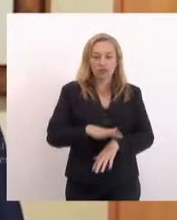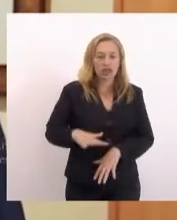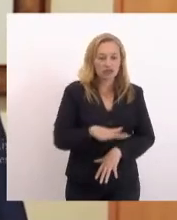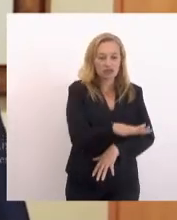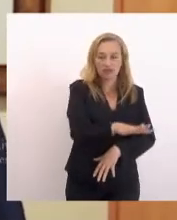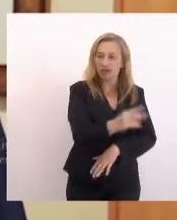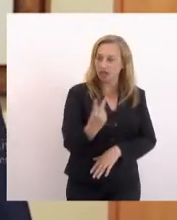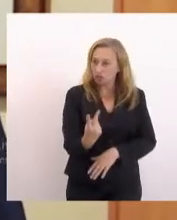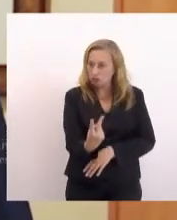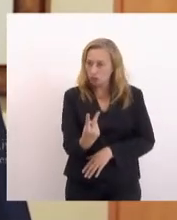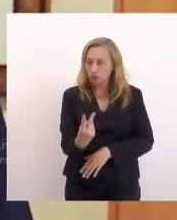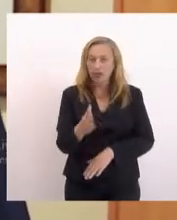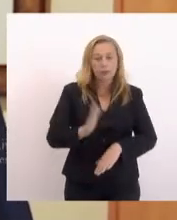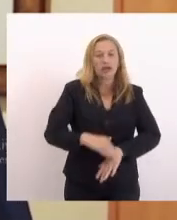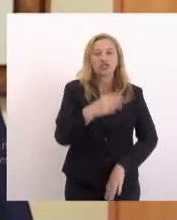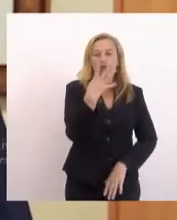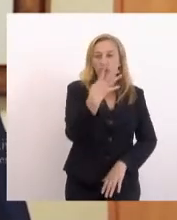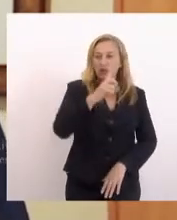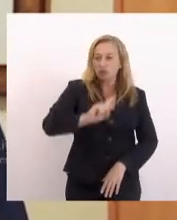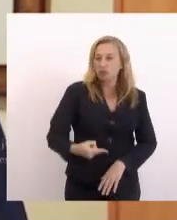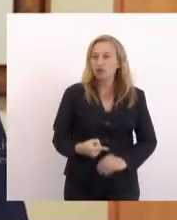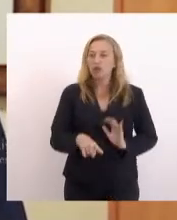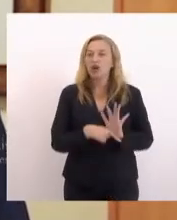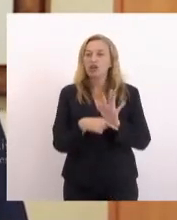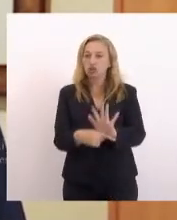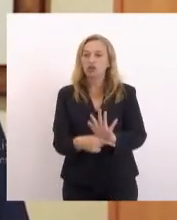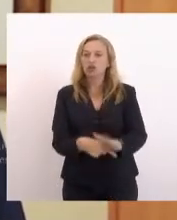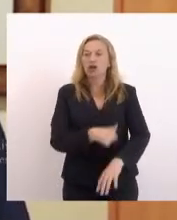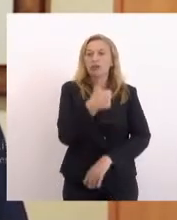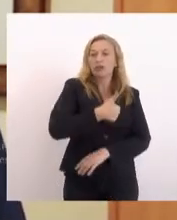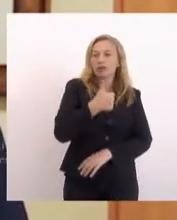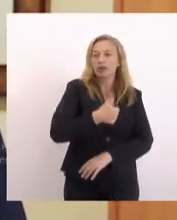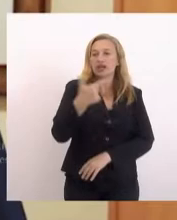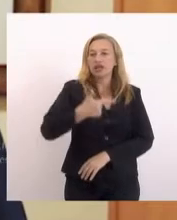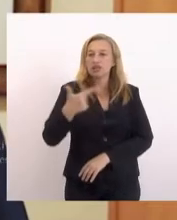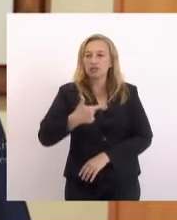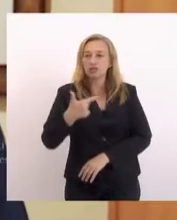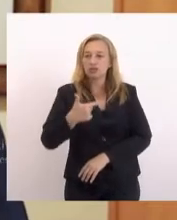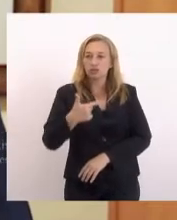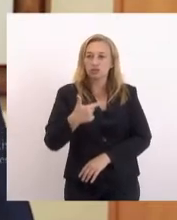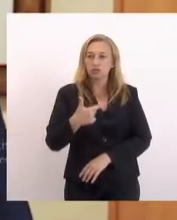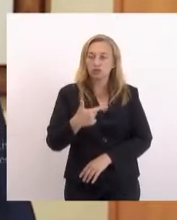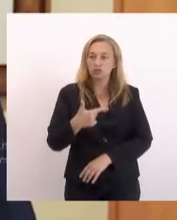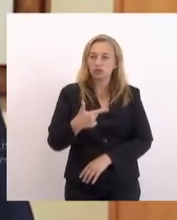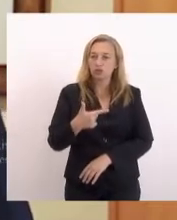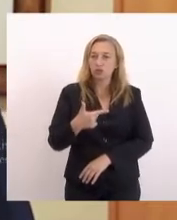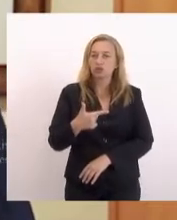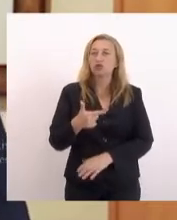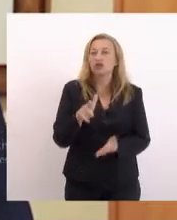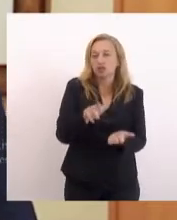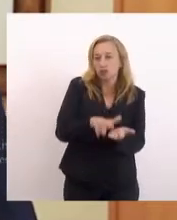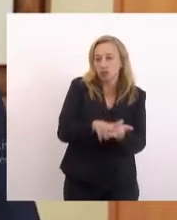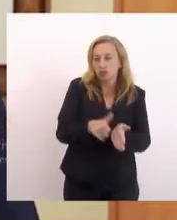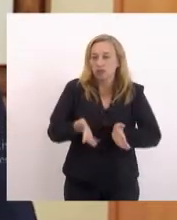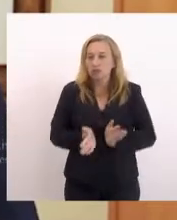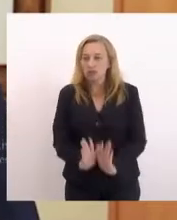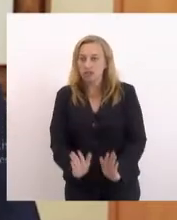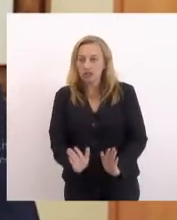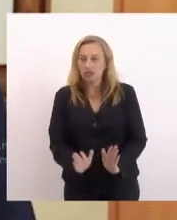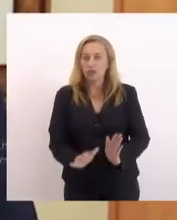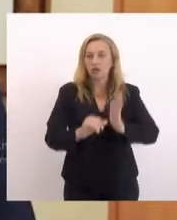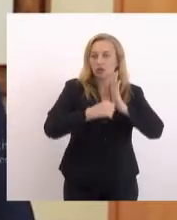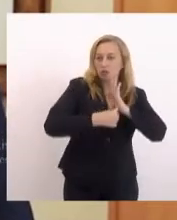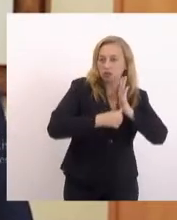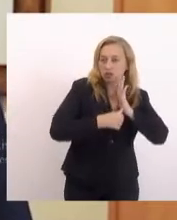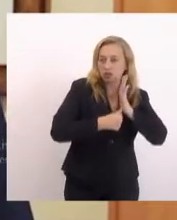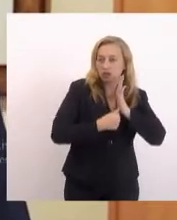Foram mais de 4 mil atendimentos para a primeira e a segunda via de RG, certidão de nascimento, habilitação,